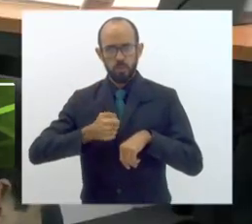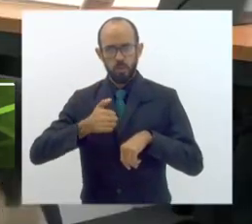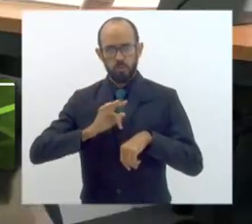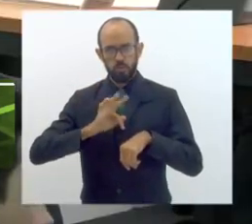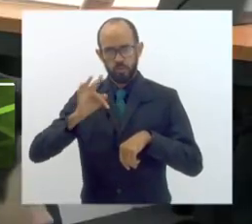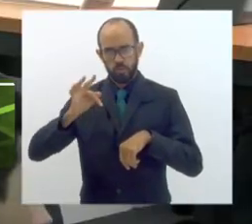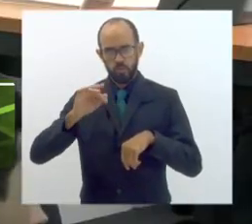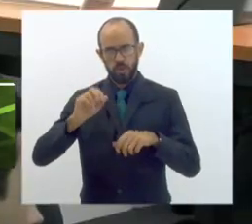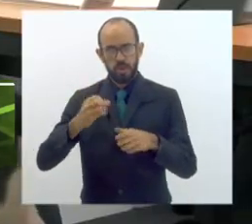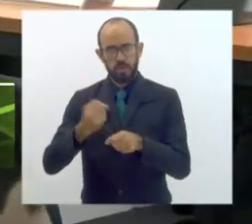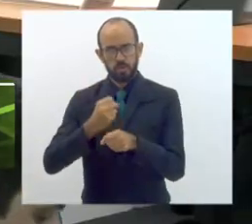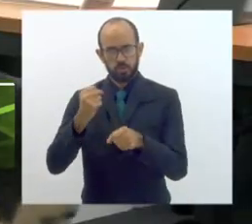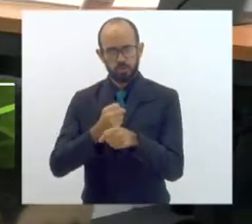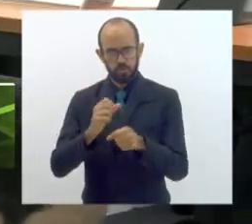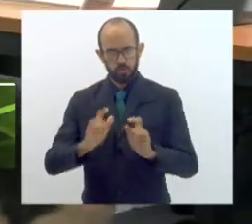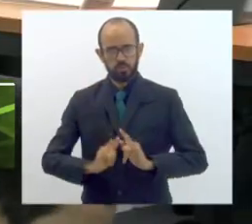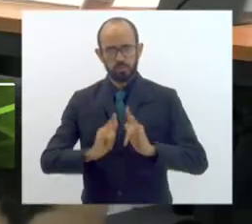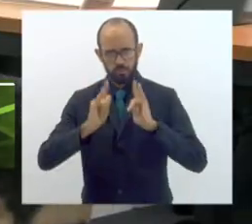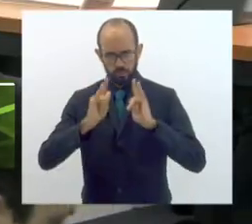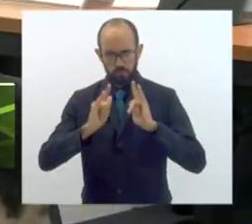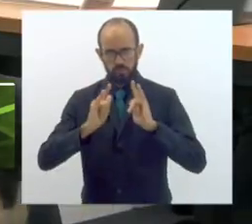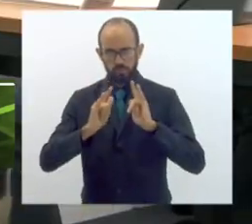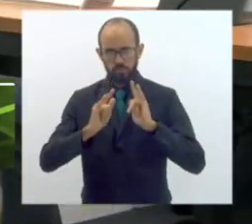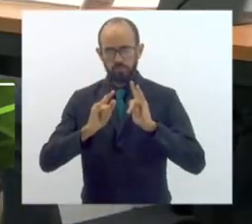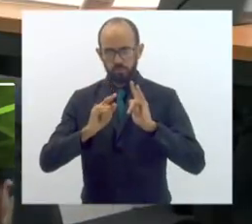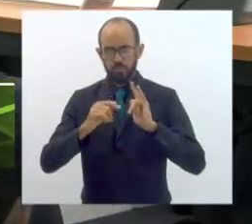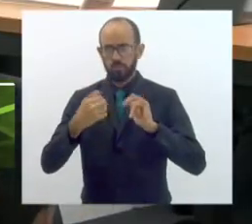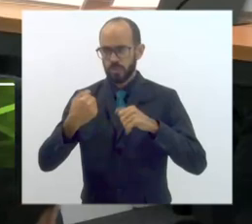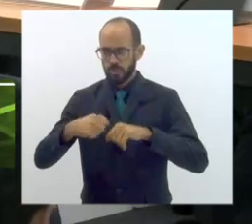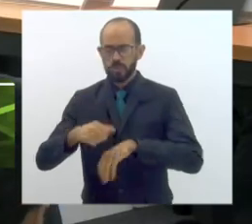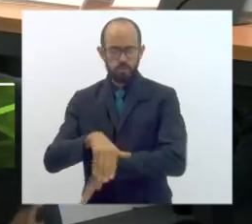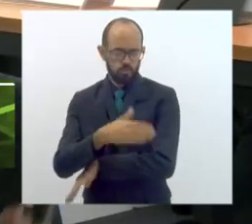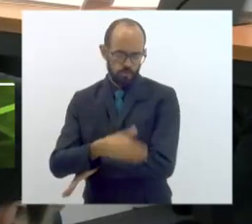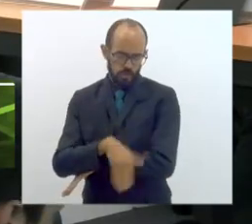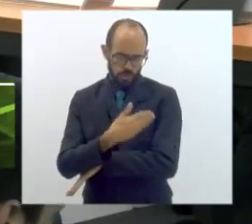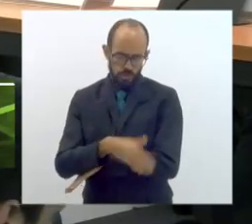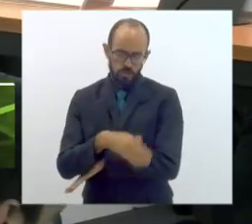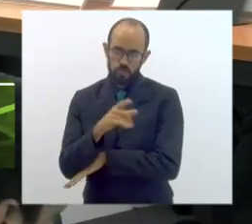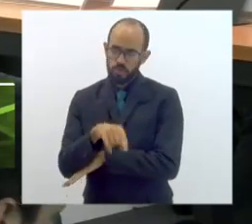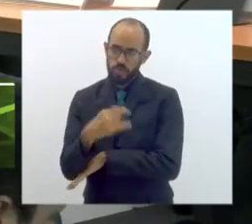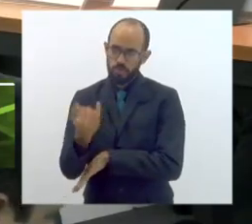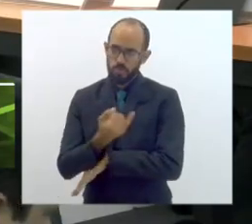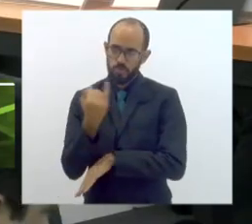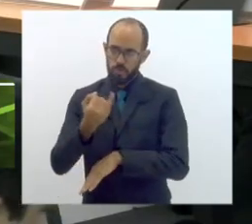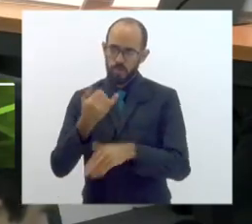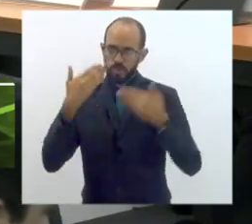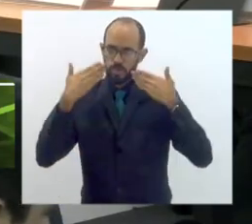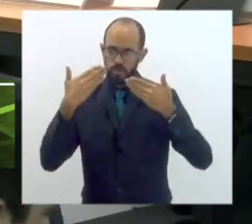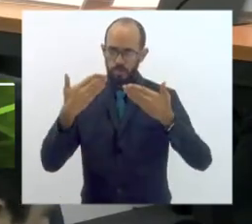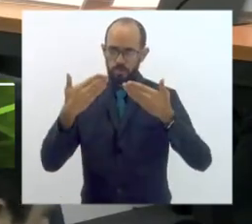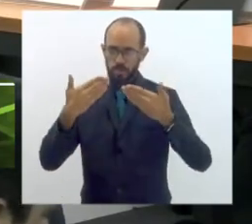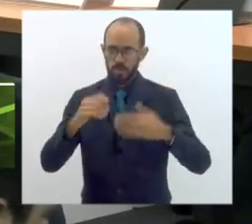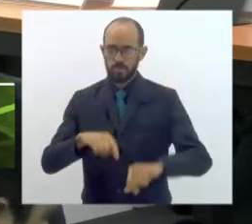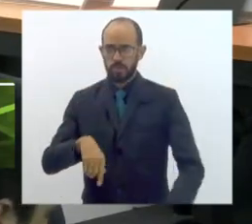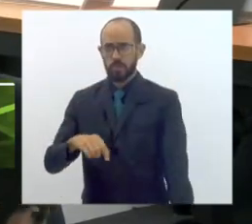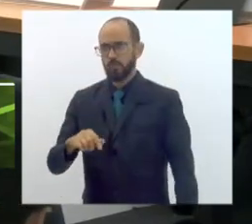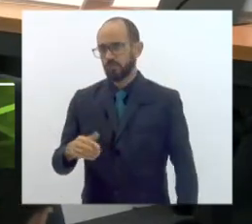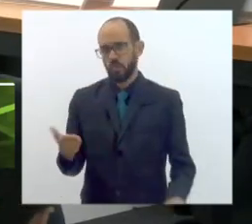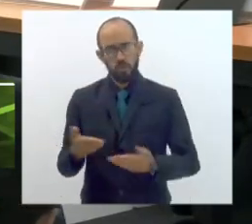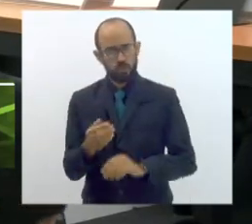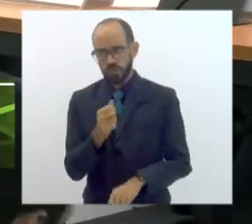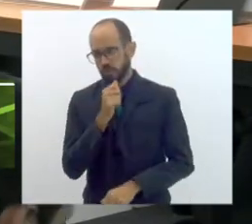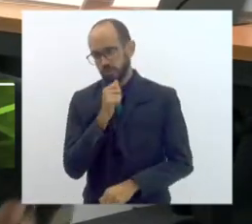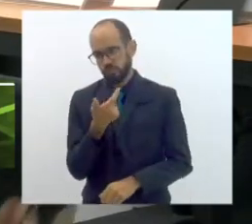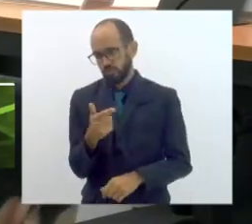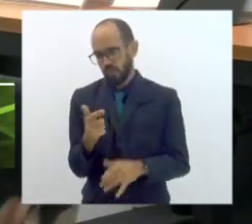sede. Né? Um consórcio tem que ter uma cara, ele tem que ter um endereço. Isso é importante, né? A apresentação dele. O consórcio hoje da CIS não tem uma